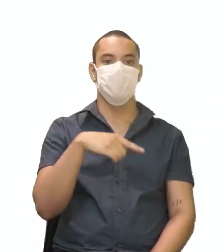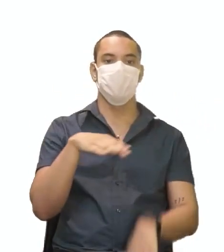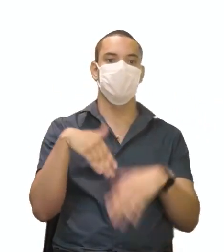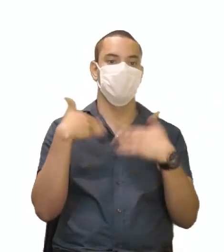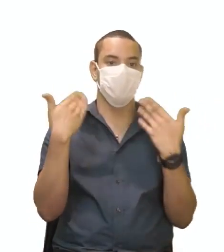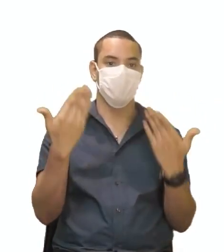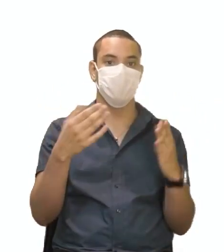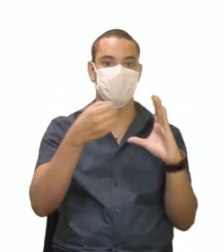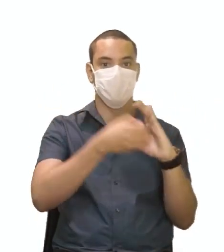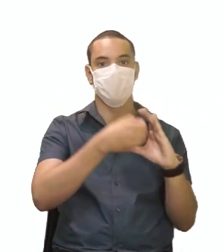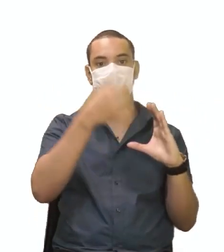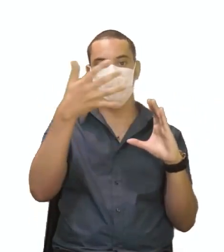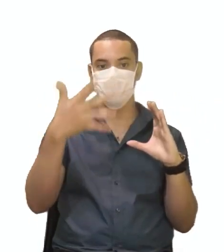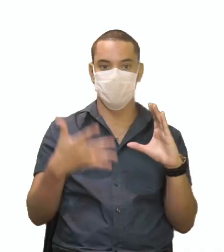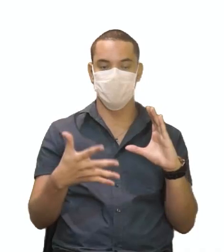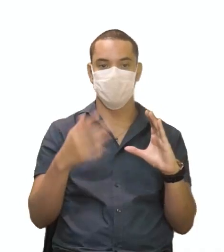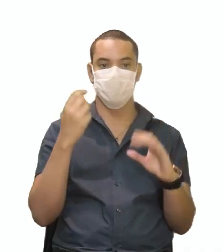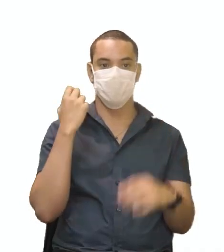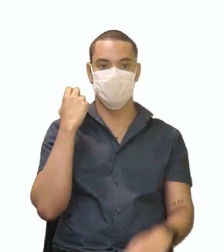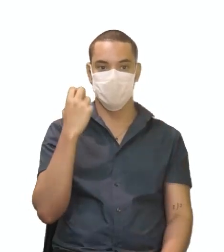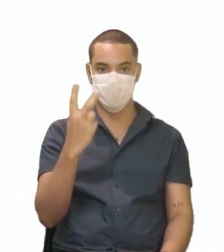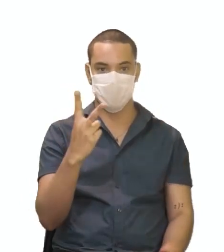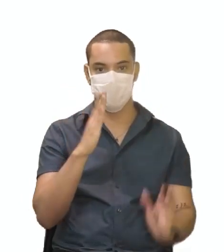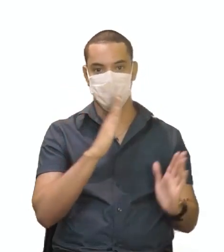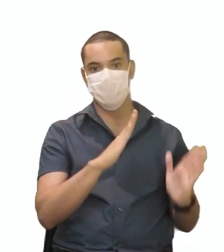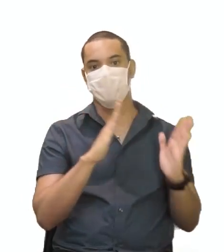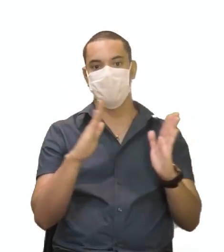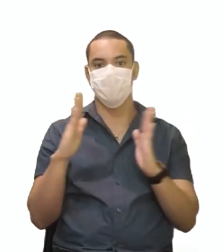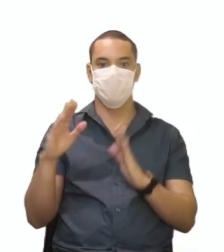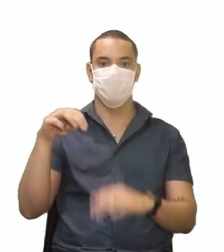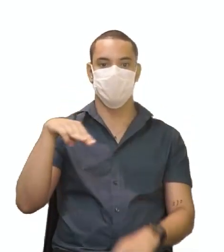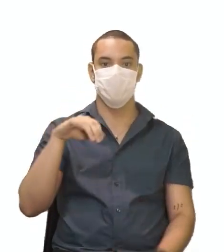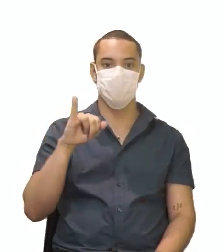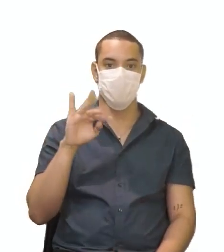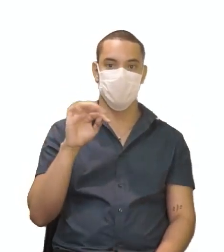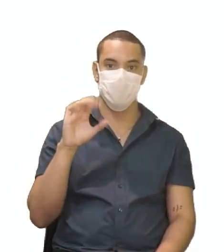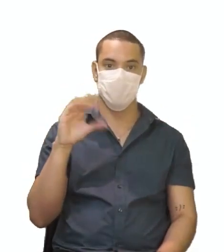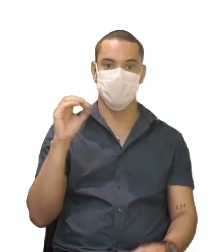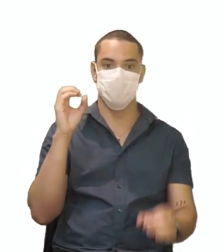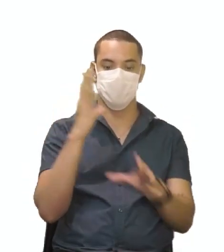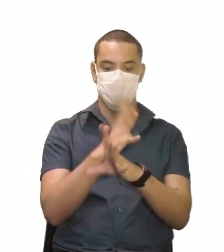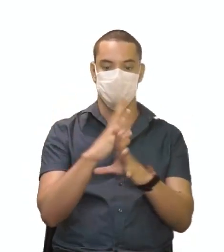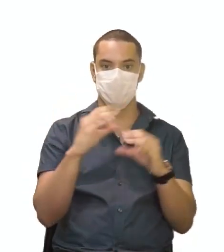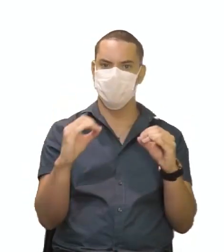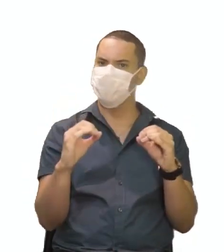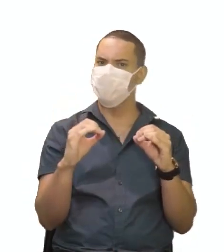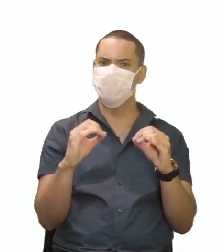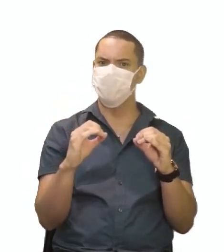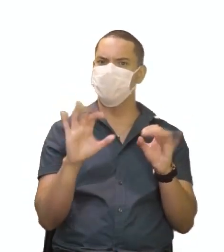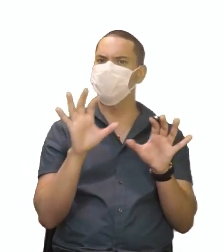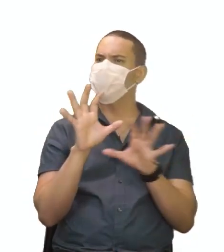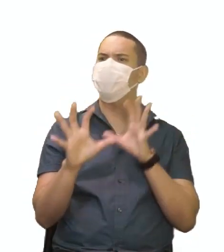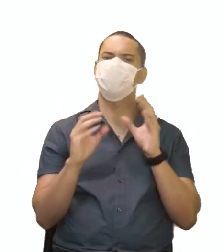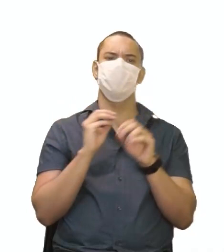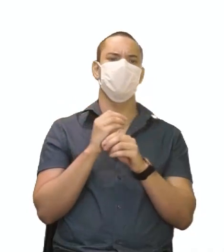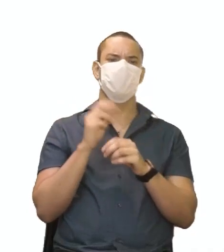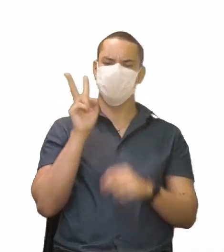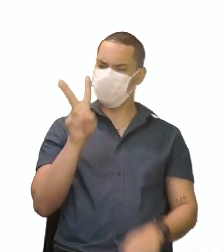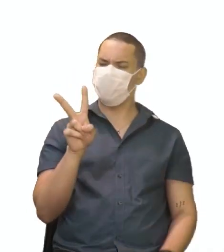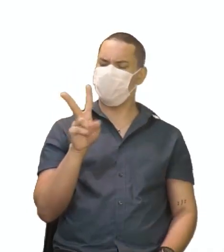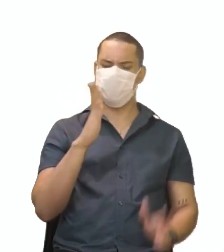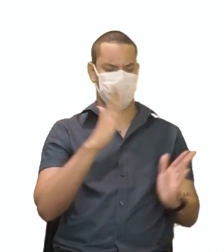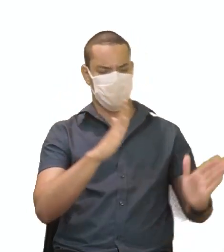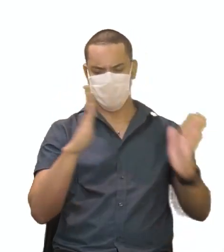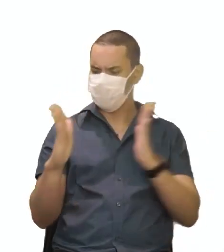que caracteriza as duas etapas do ciclo meiótico. Como assim, professora? 2